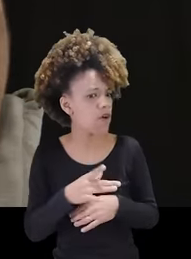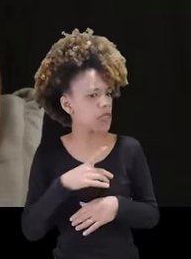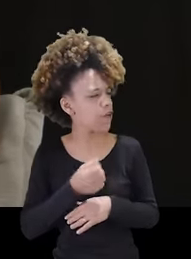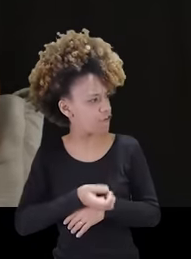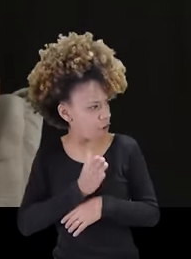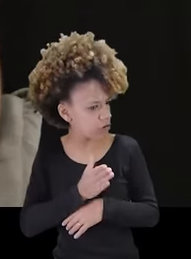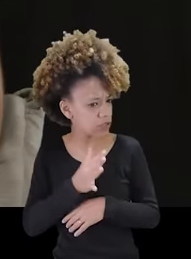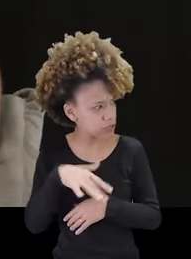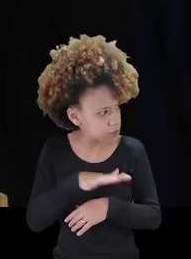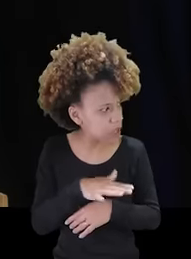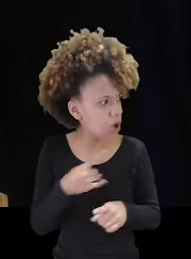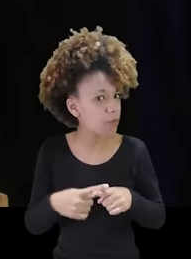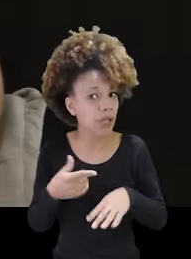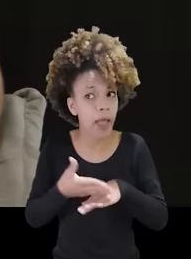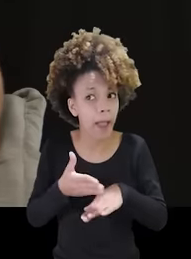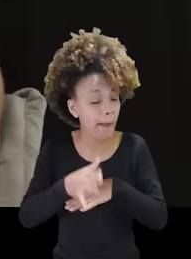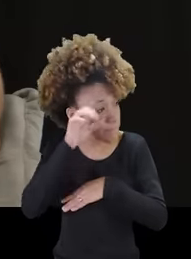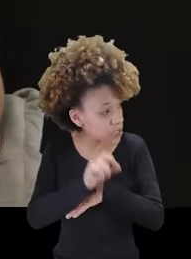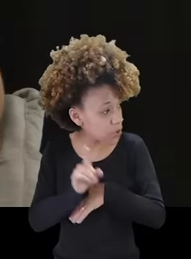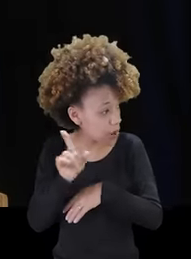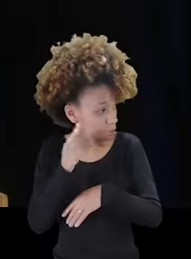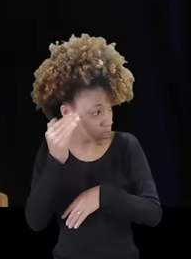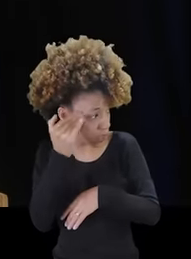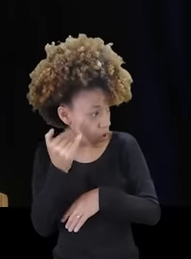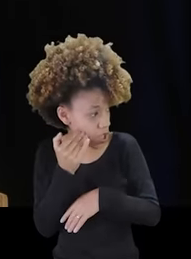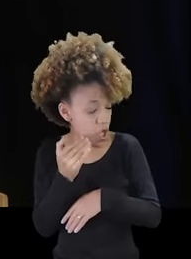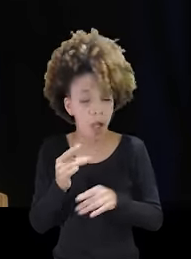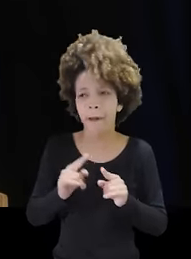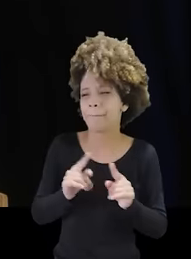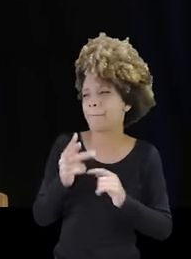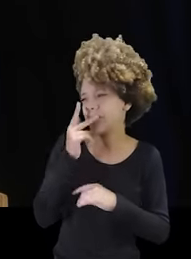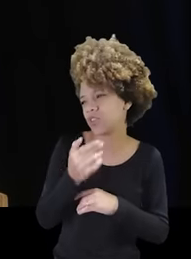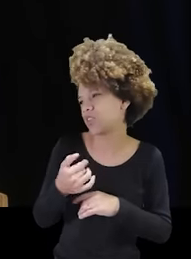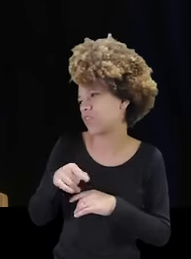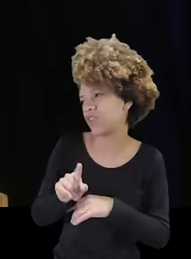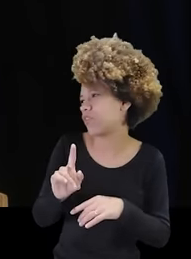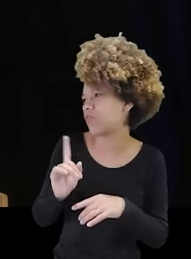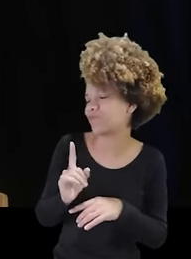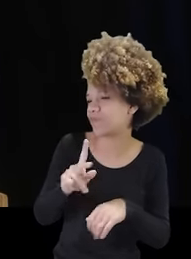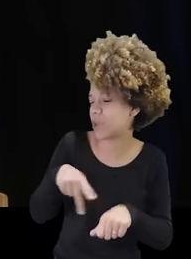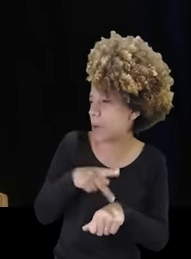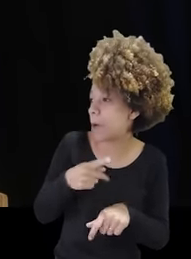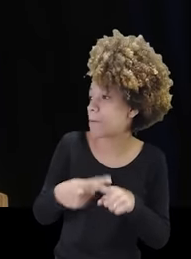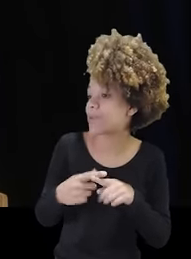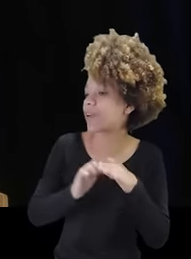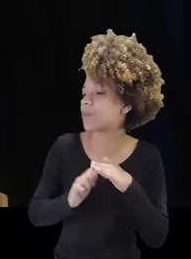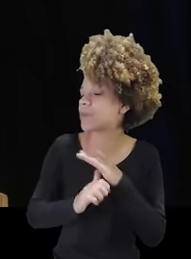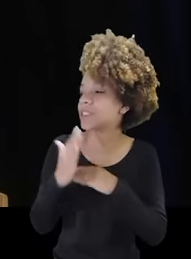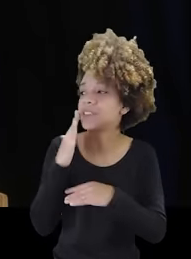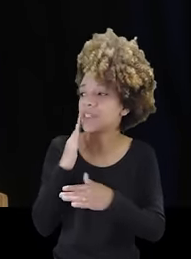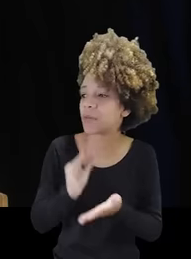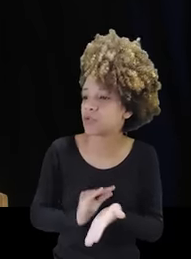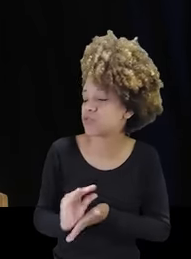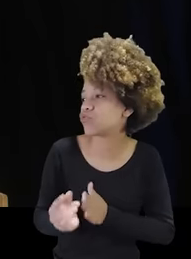um cara desse mercado porque eu queria aprender muito lá só que eu acho que ele não provavelmente não vai para fora porque a empresa sabe o